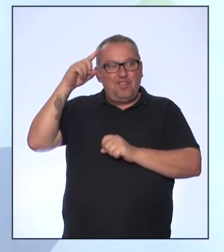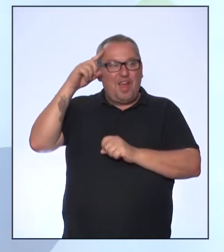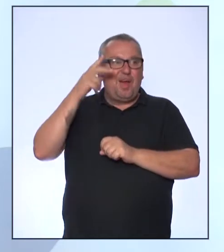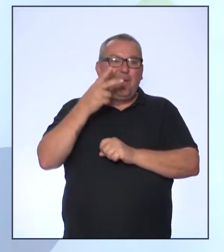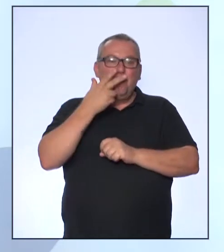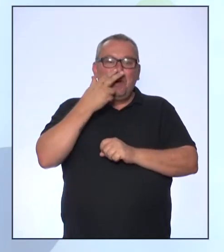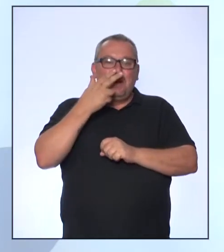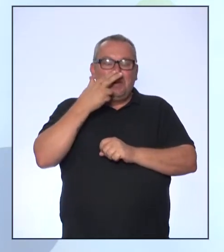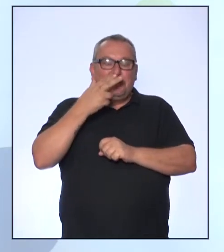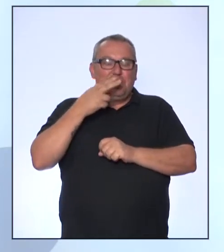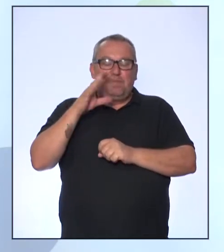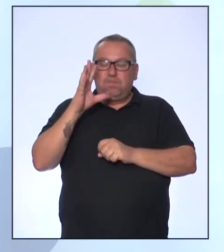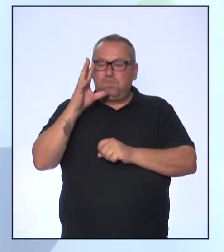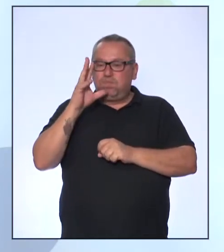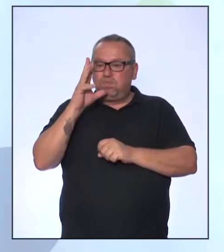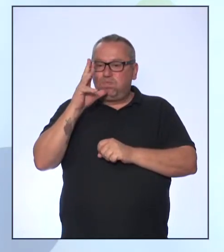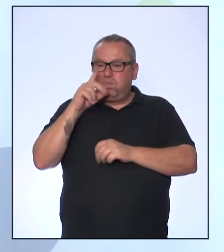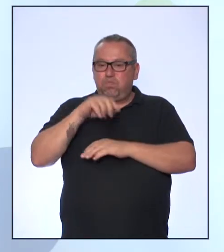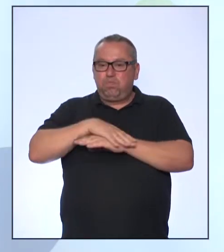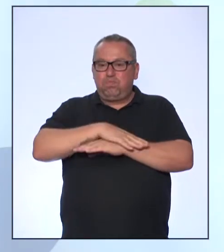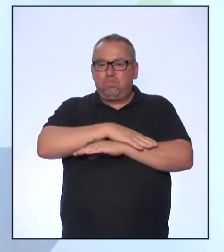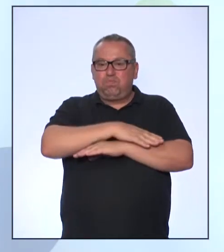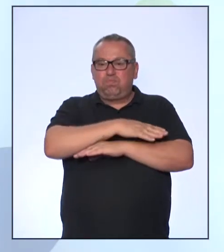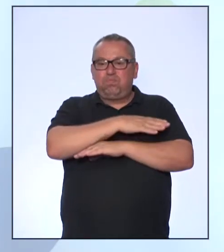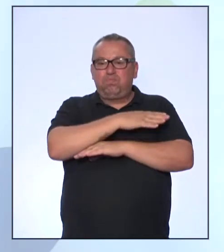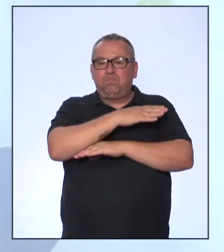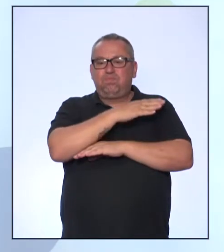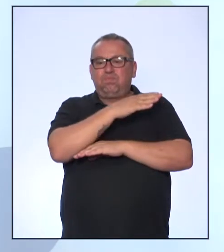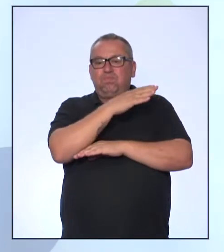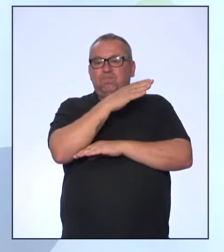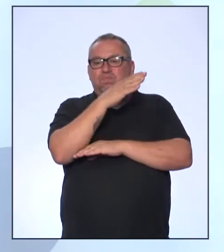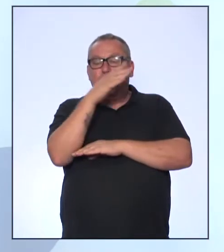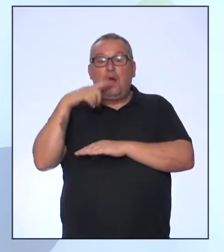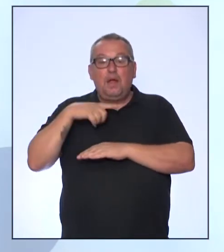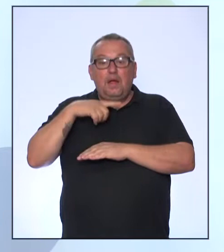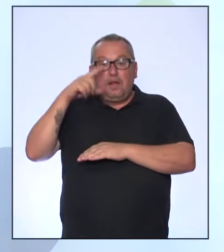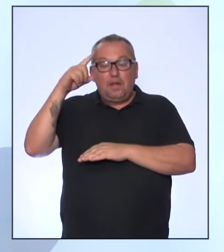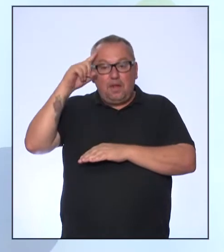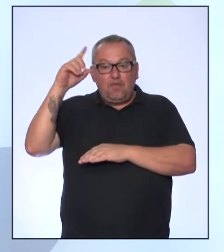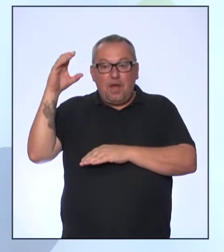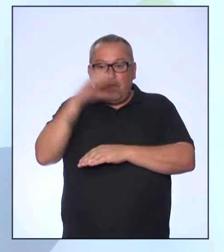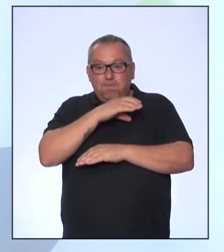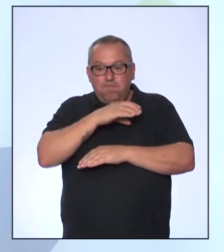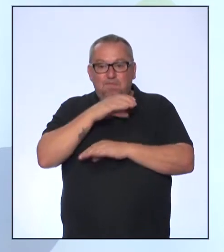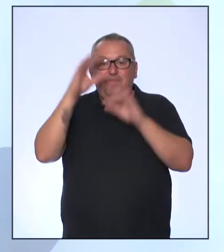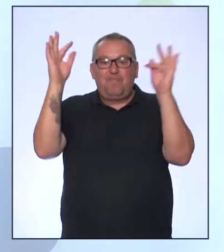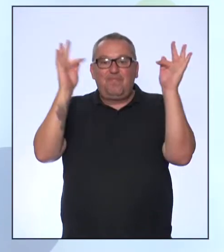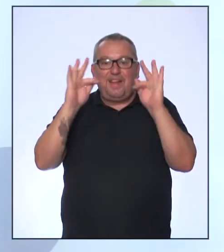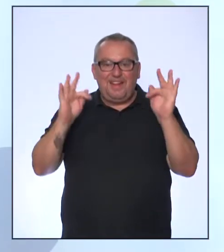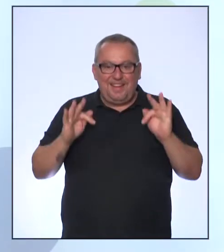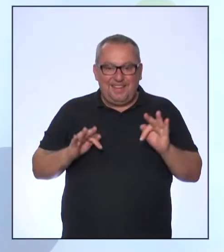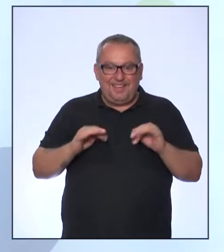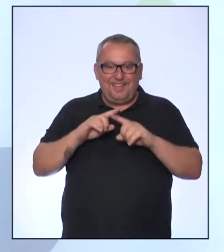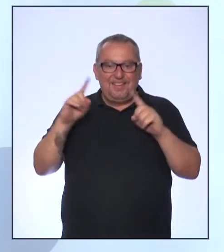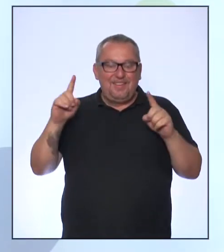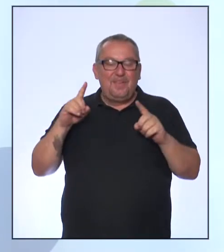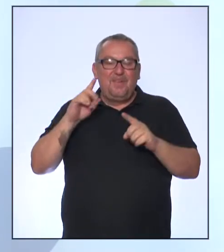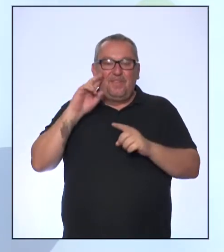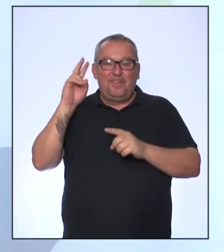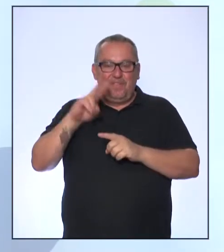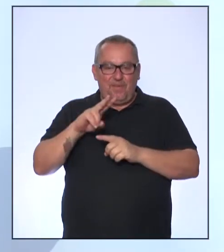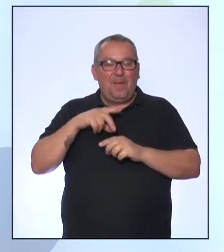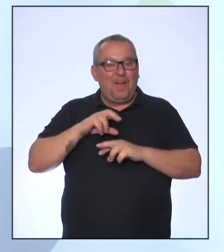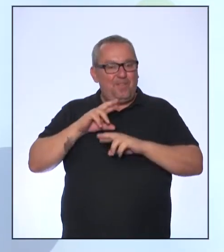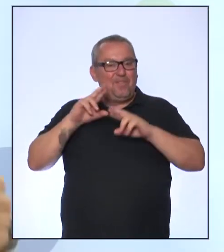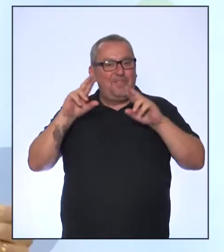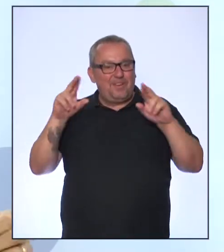que duram para sempre. E tem dias que passam muito rápido, porque realmente são dias muito felizes. São dias que se prolongam